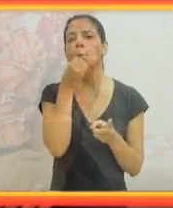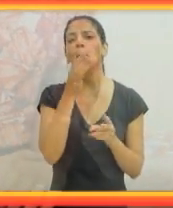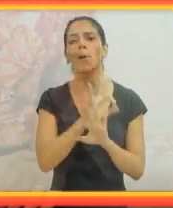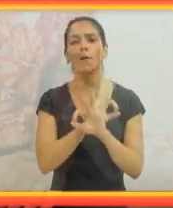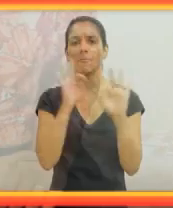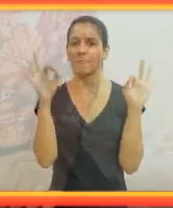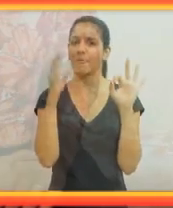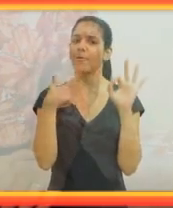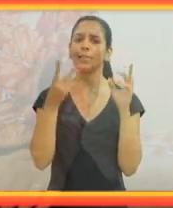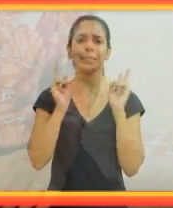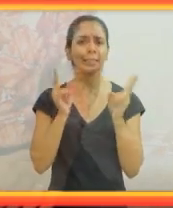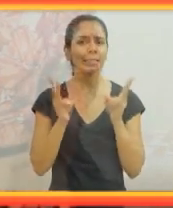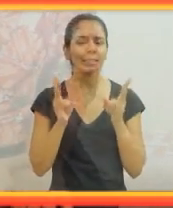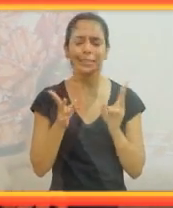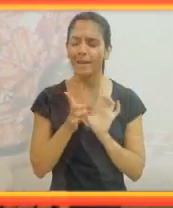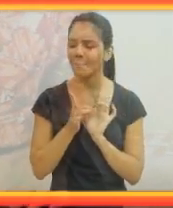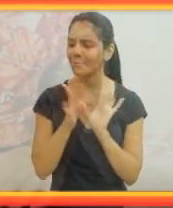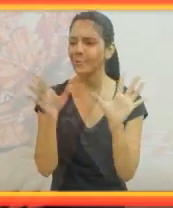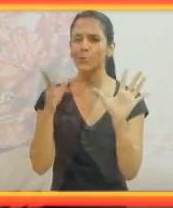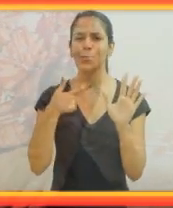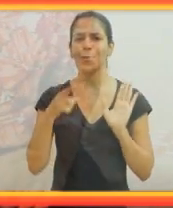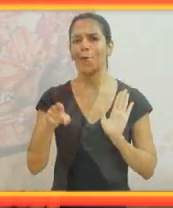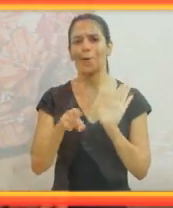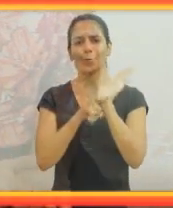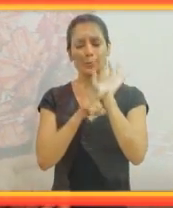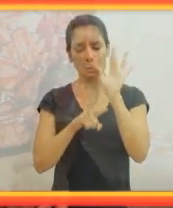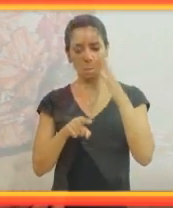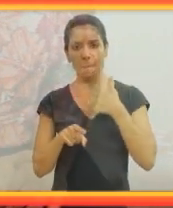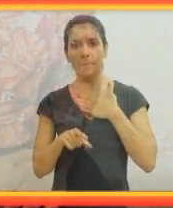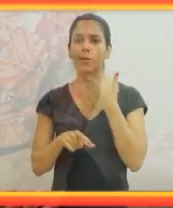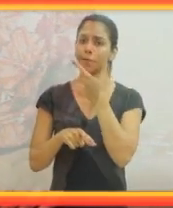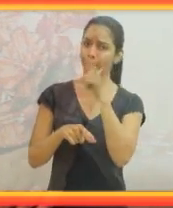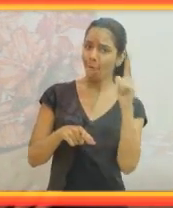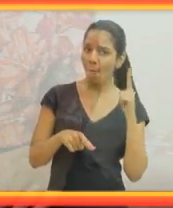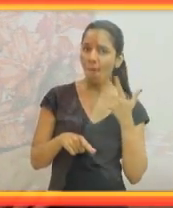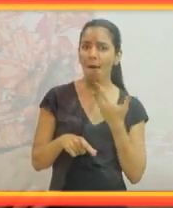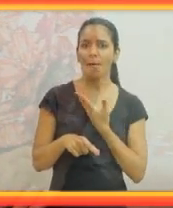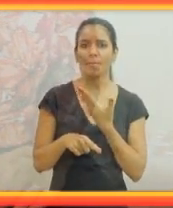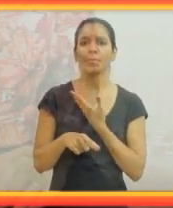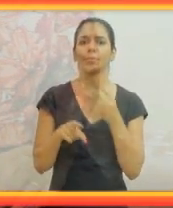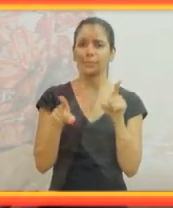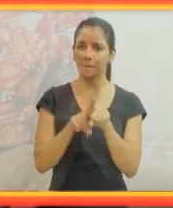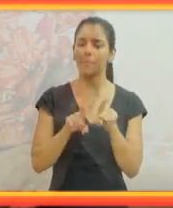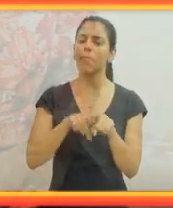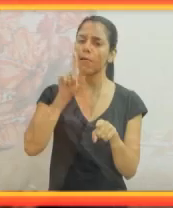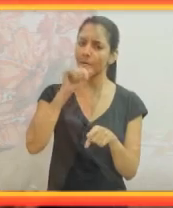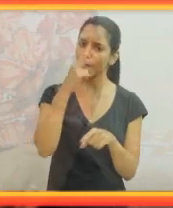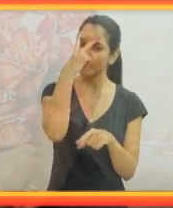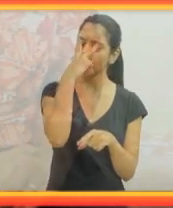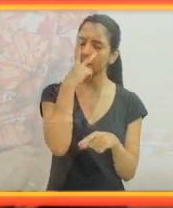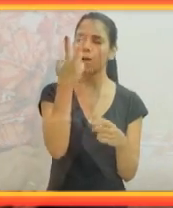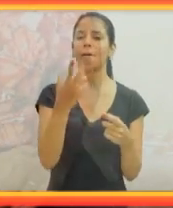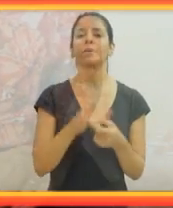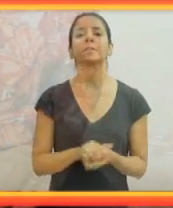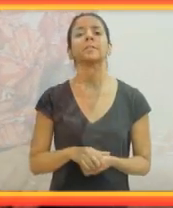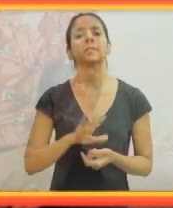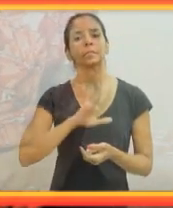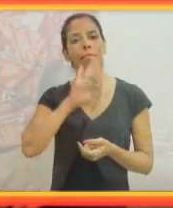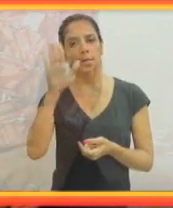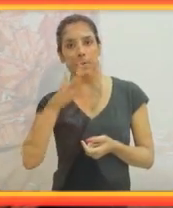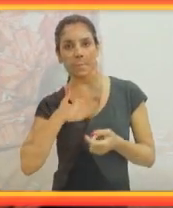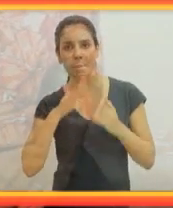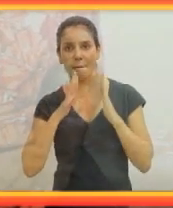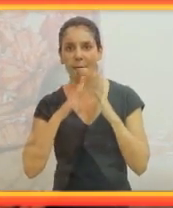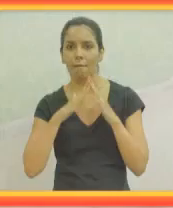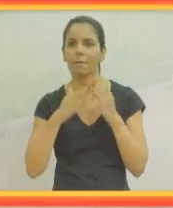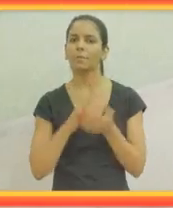boa. Ele sempre esteve disposto a ajudar não só a mim, como aos meus colegas que também eram deficientes visuais, que iam lá